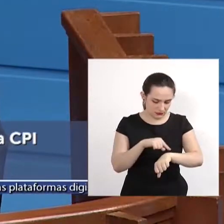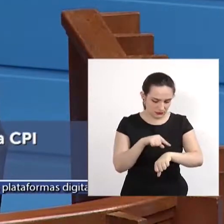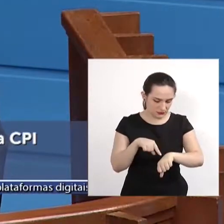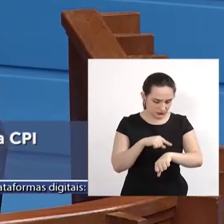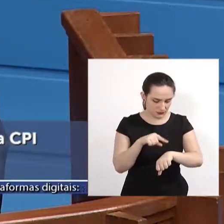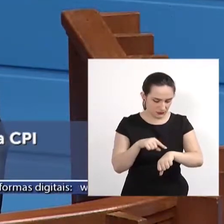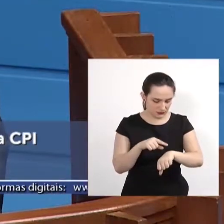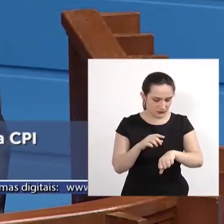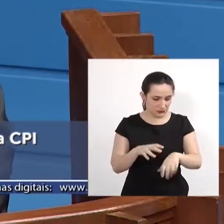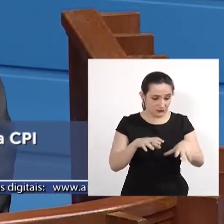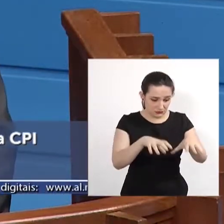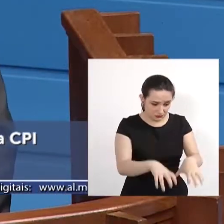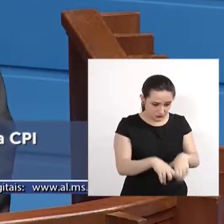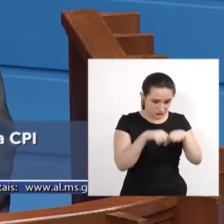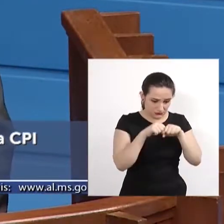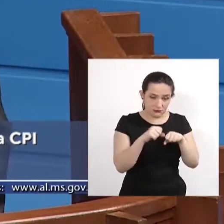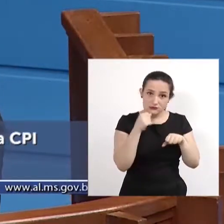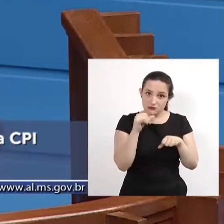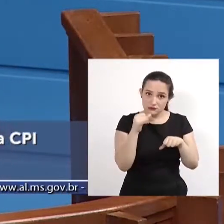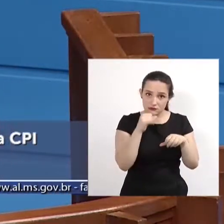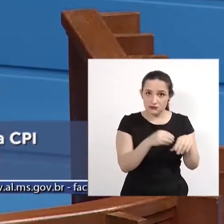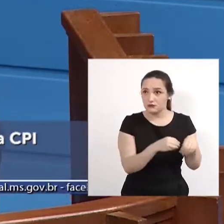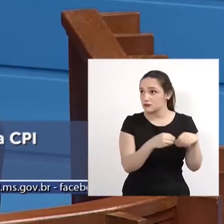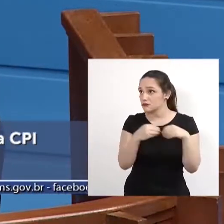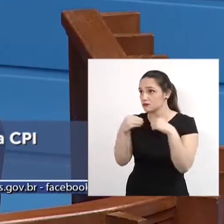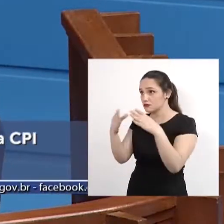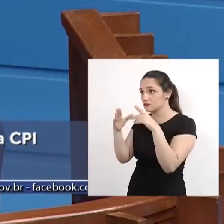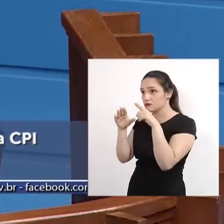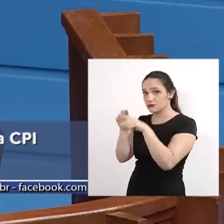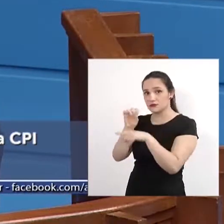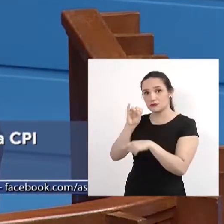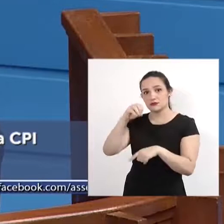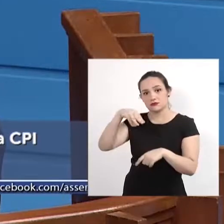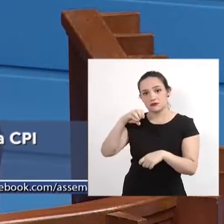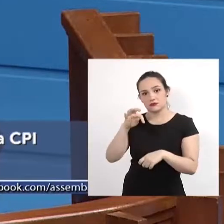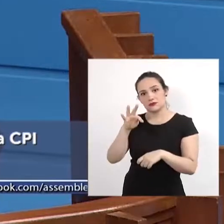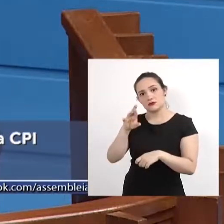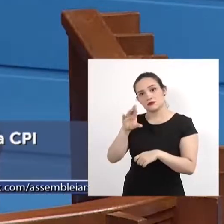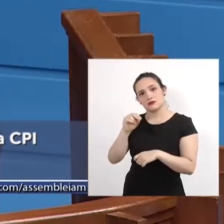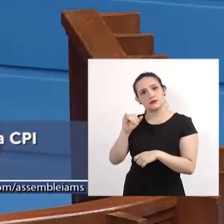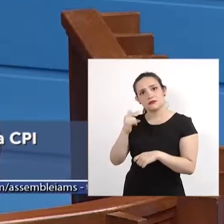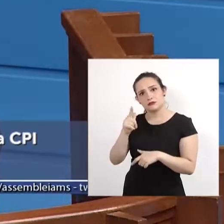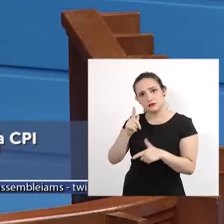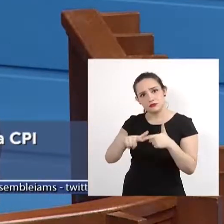para o Inmetro, se não tiver nenhum problema, você é que tem que pagar a conta.